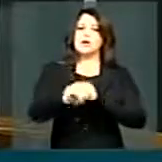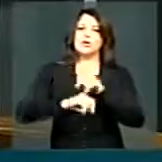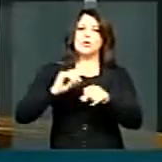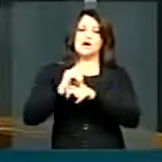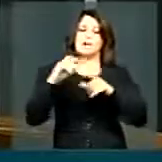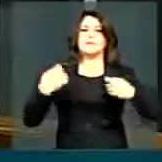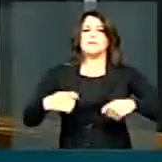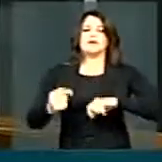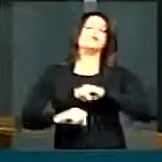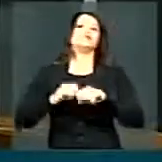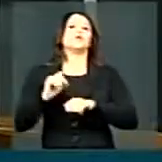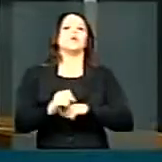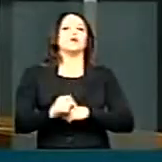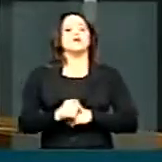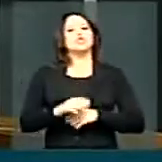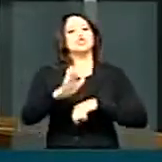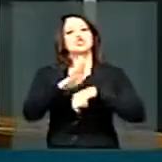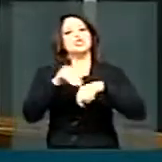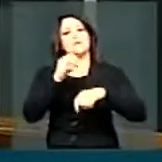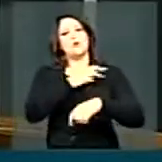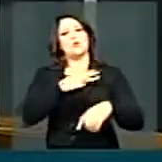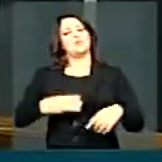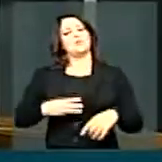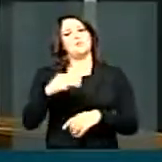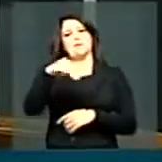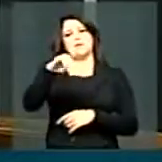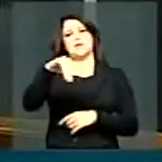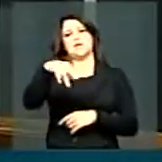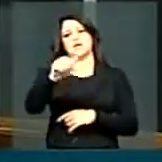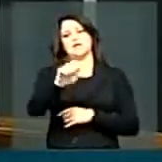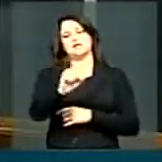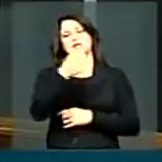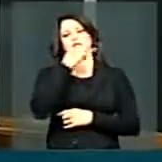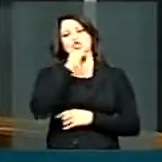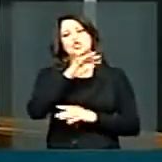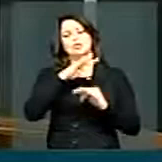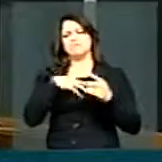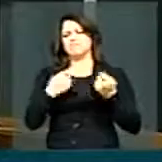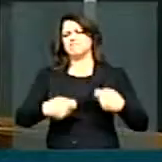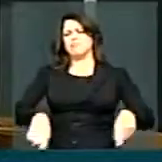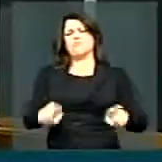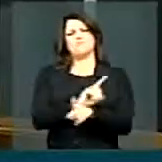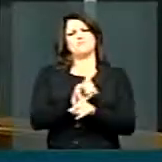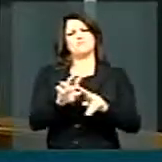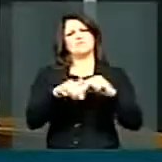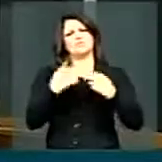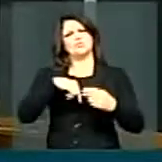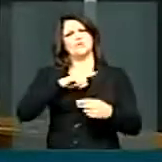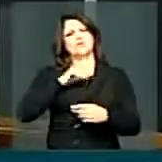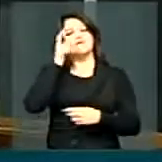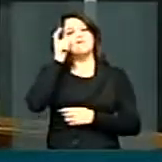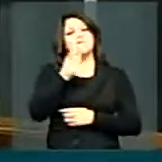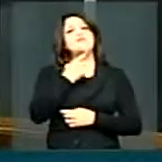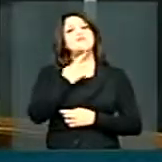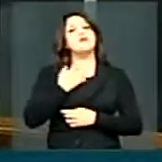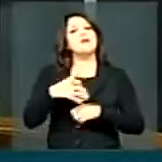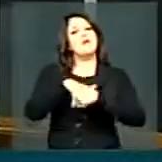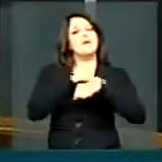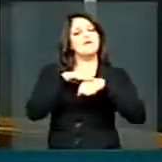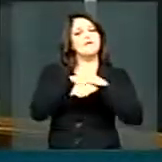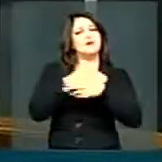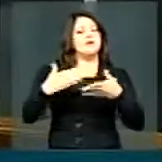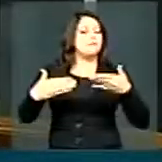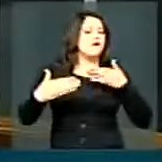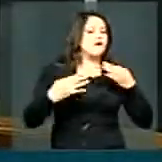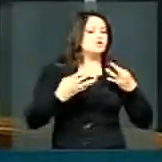a necessidade de convocar o ministro de Minas e Energia. Achamos isso desnecessário. Nós temos somente o interesse de conversar, de